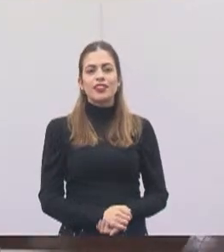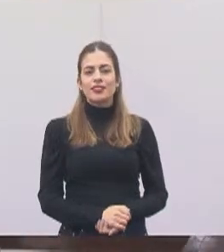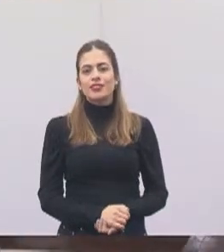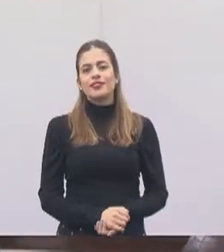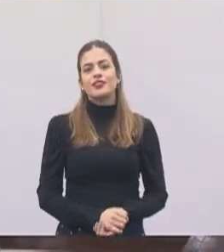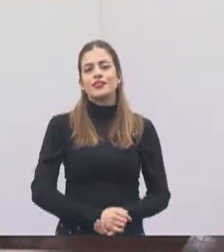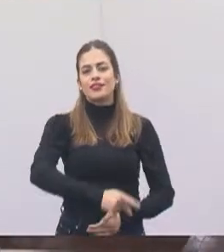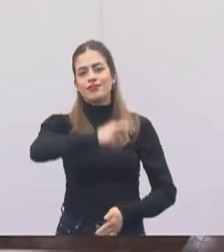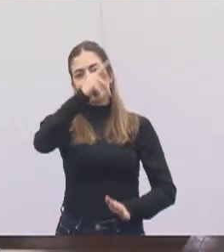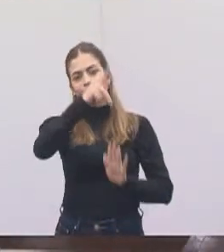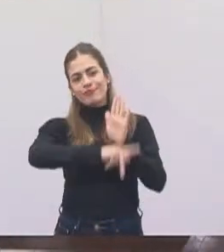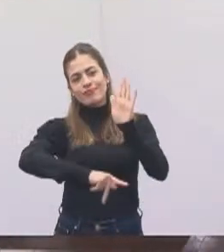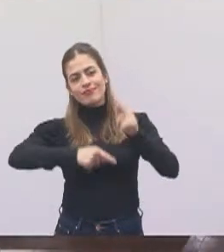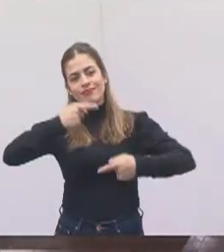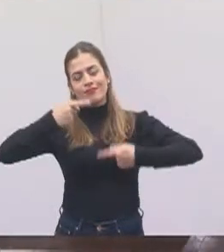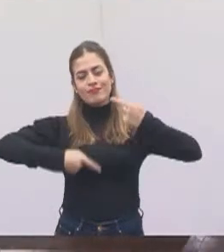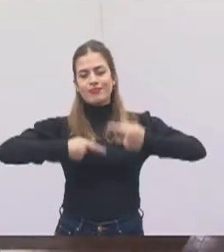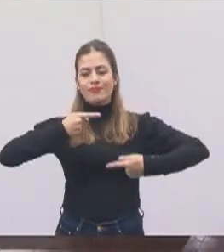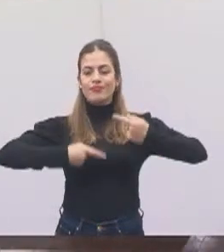projeto continua em discussão.